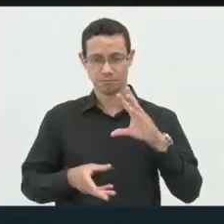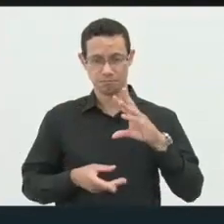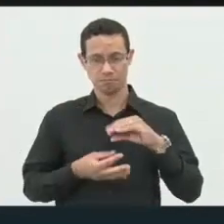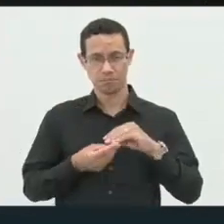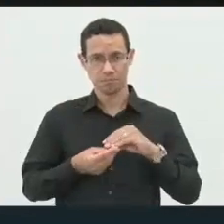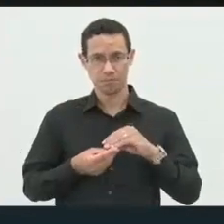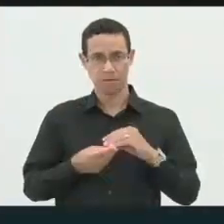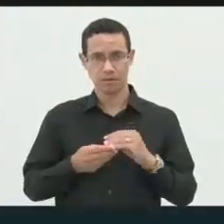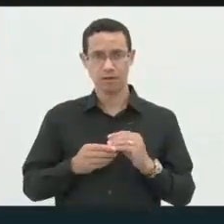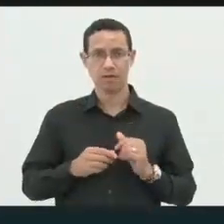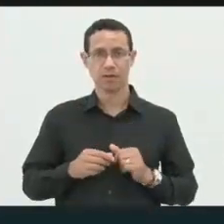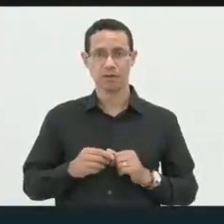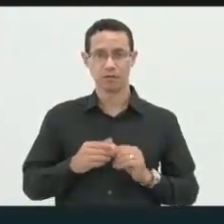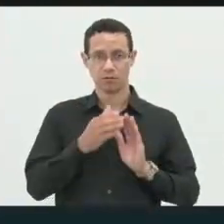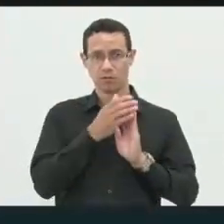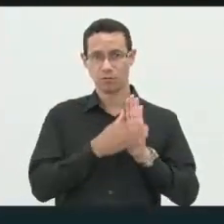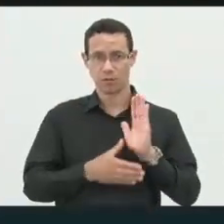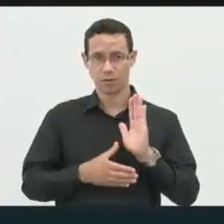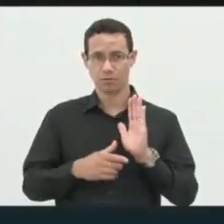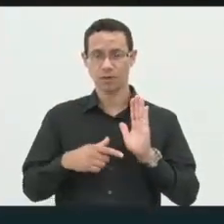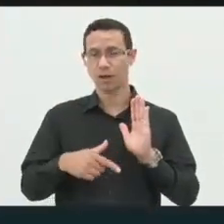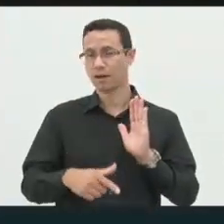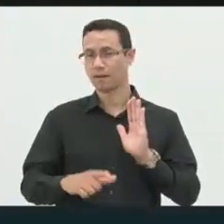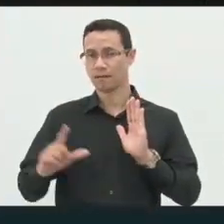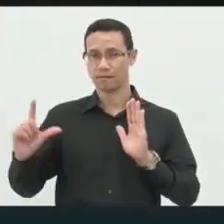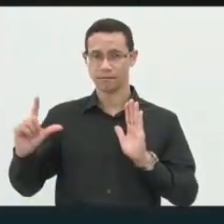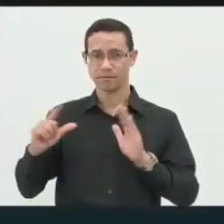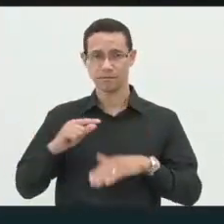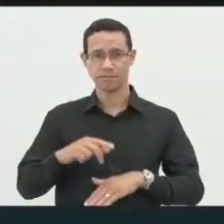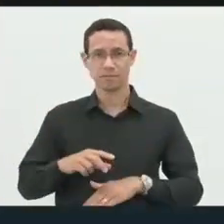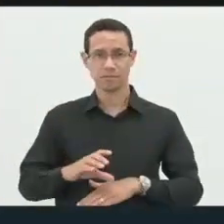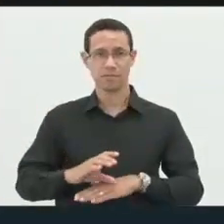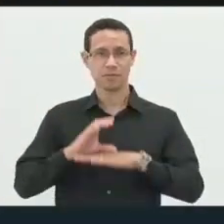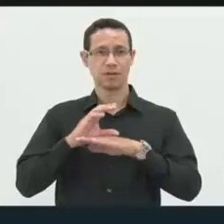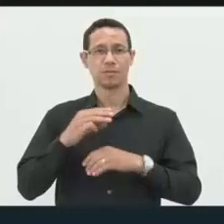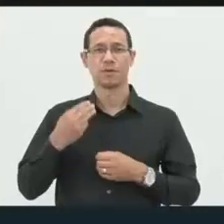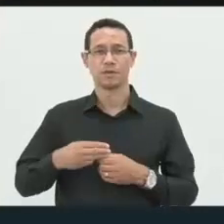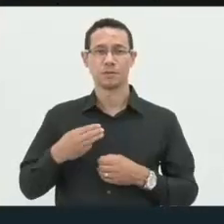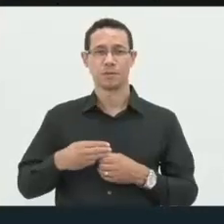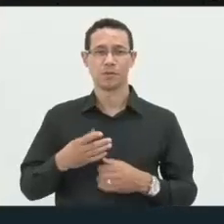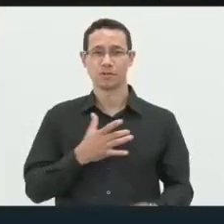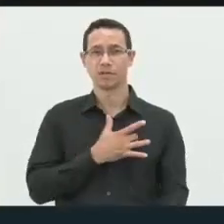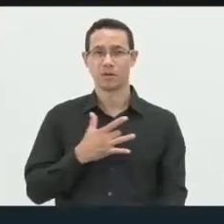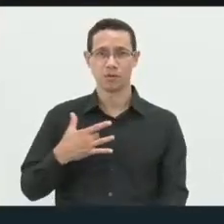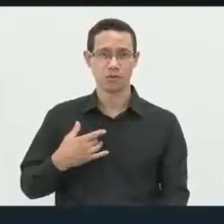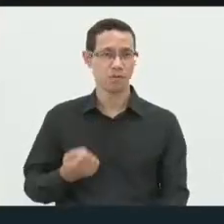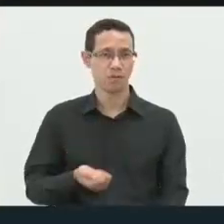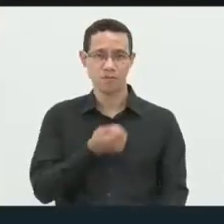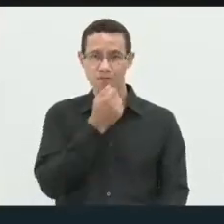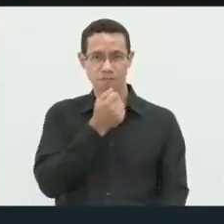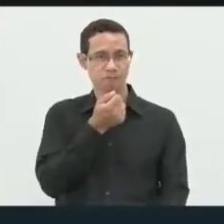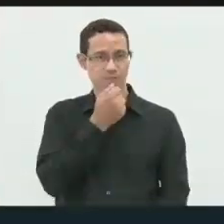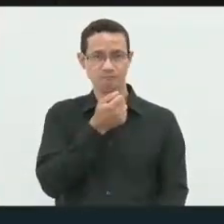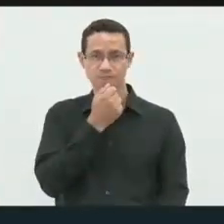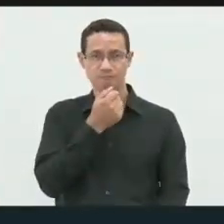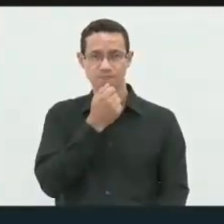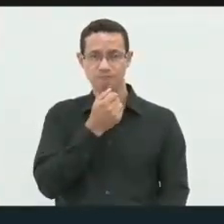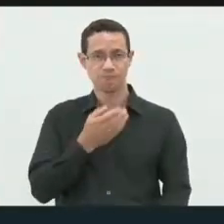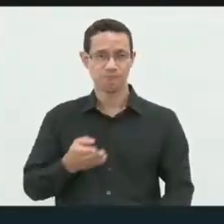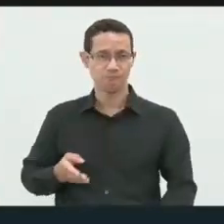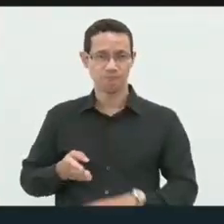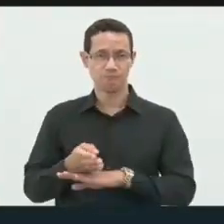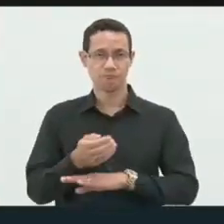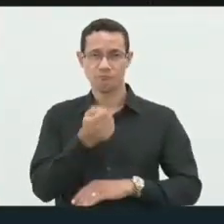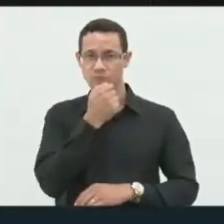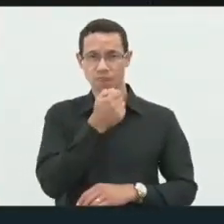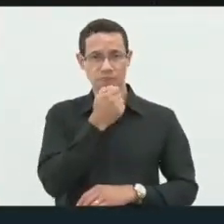o Conselho Municipal de Saúde jamais tinha entrado nesse processo do ministério público